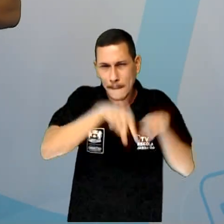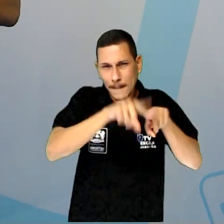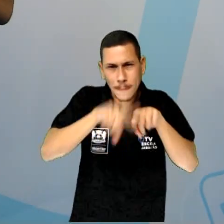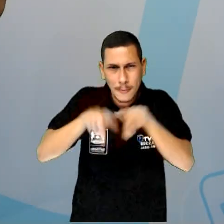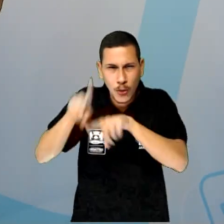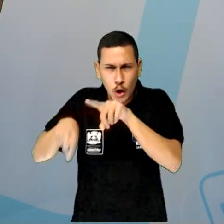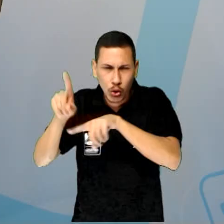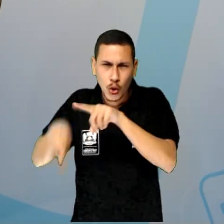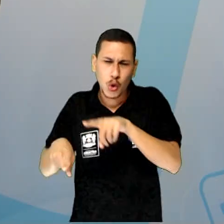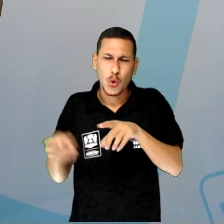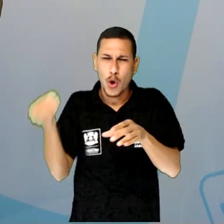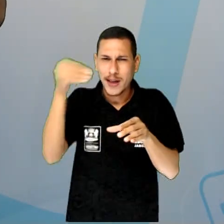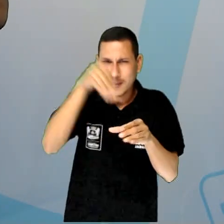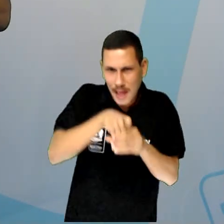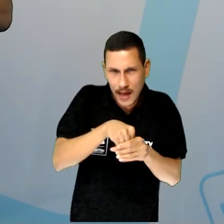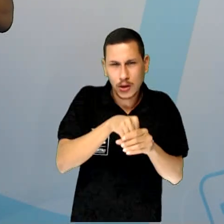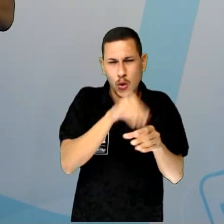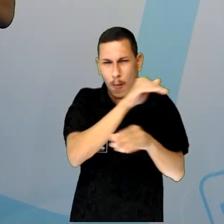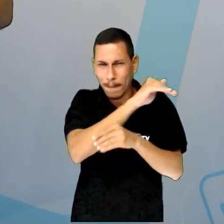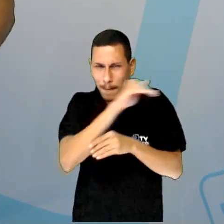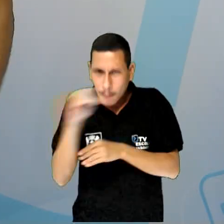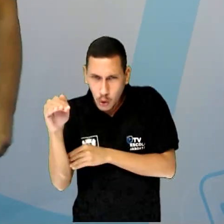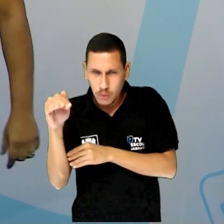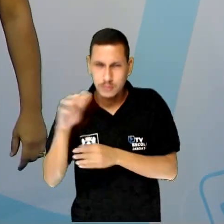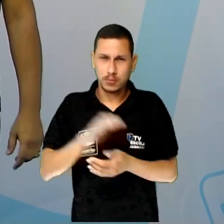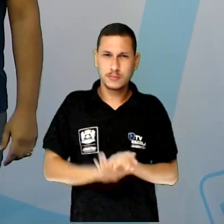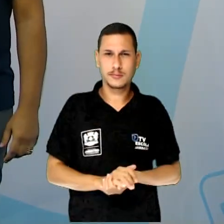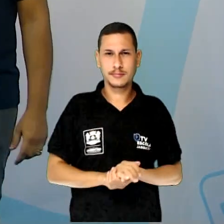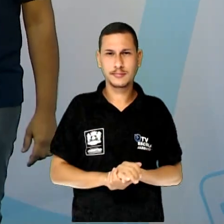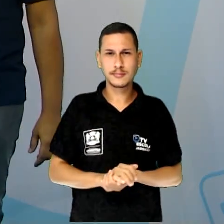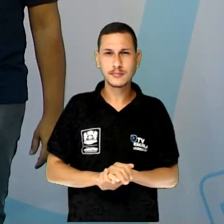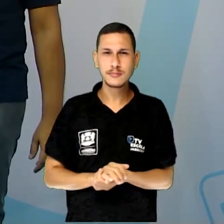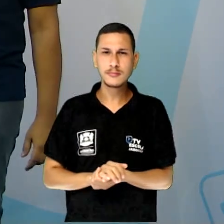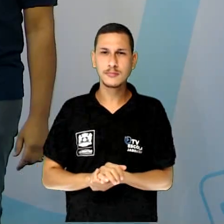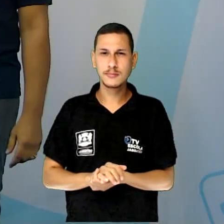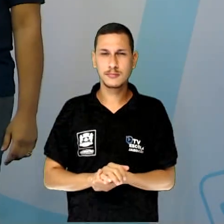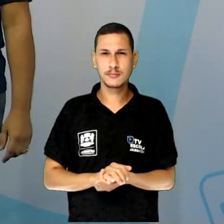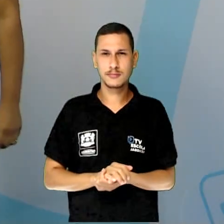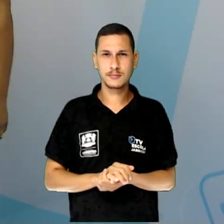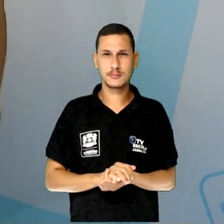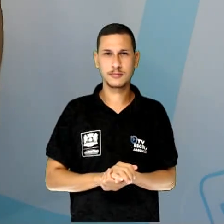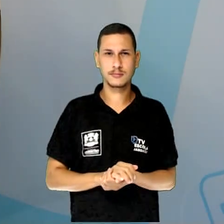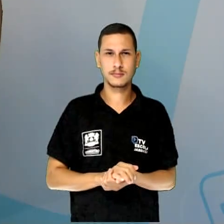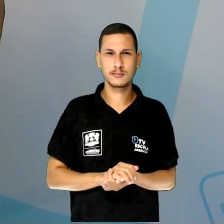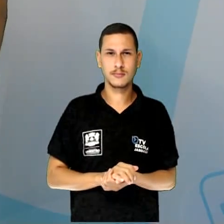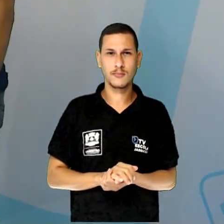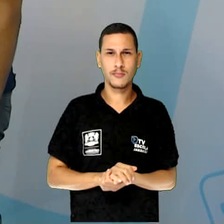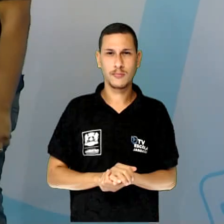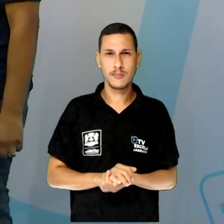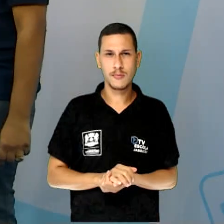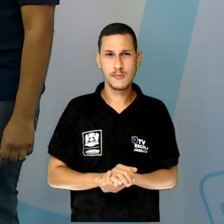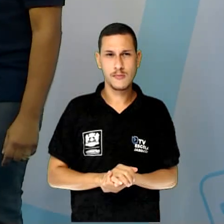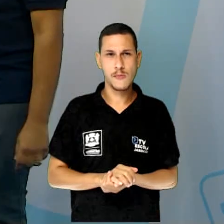produto interno bruto em termos nominal, ok?